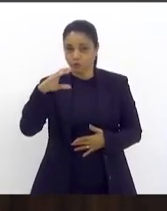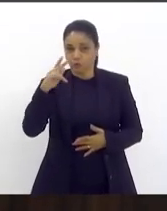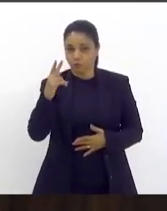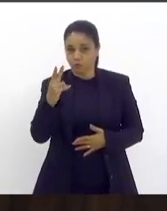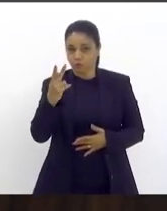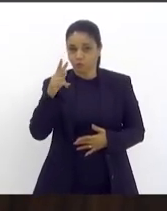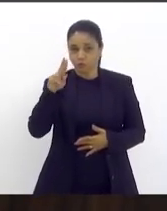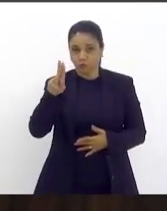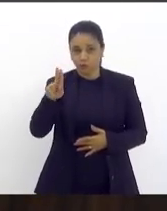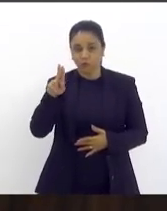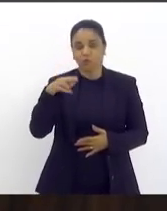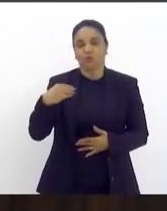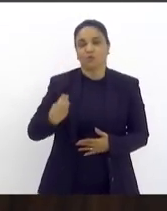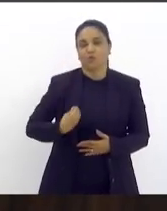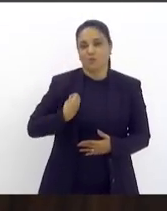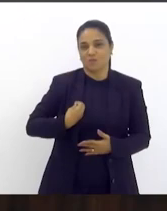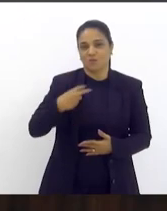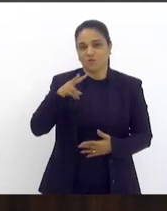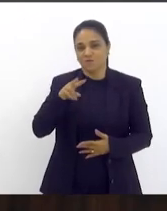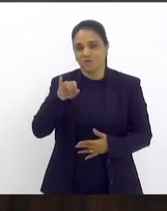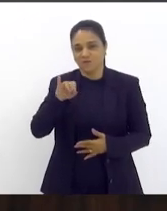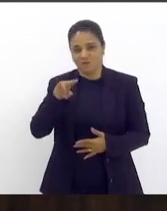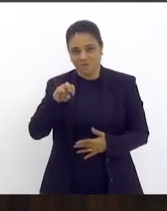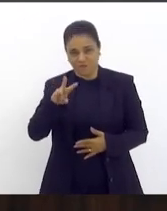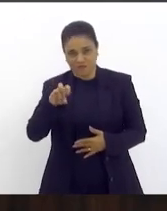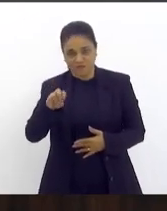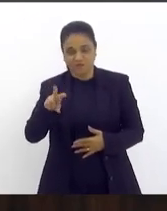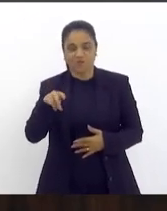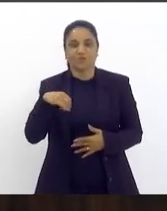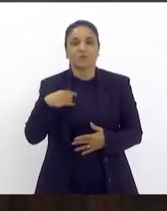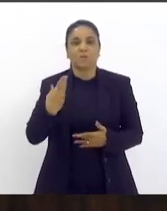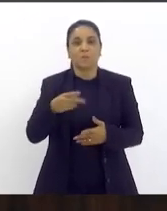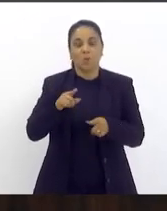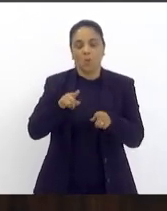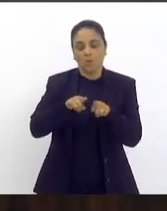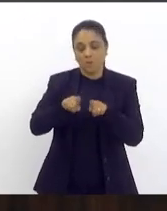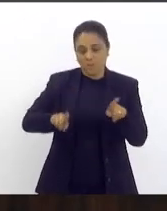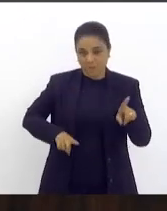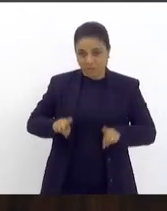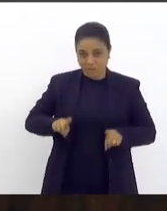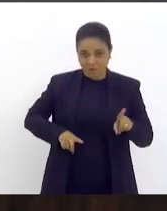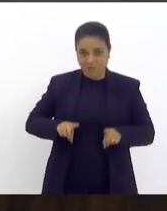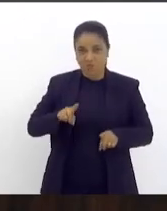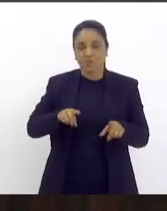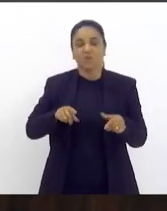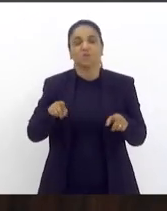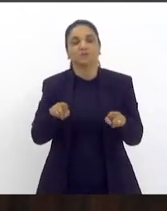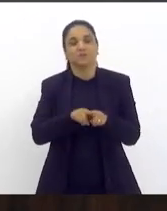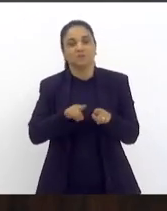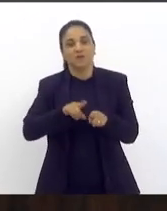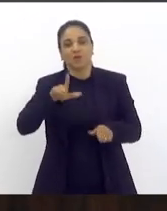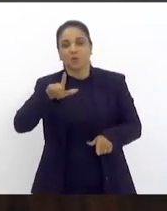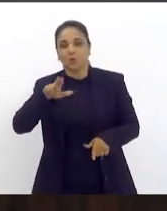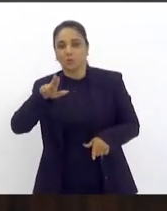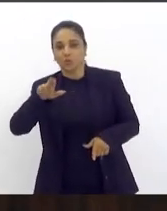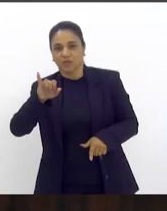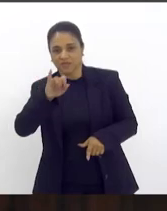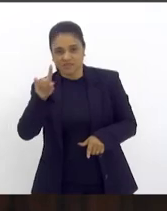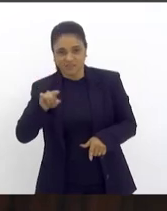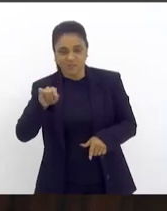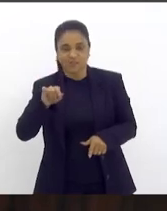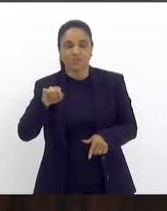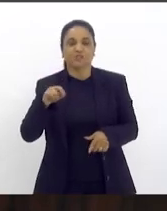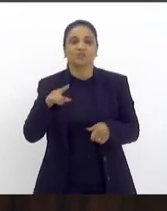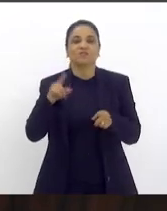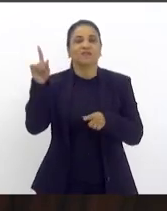amigo Vivinho, meu primo irmão Juninho Vieira, meu amigo Luiz do Chope, querido amigo lá de